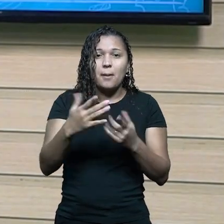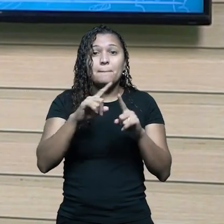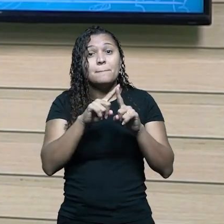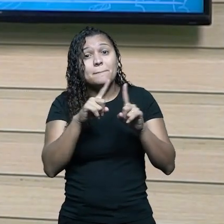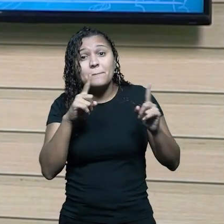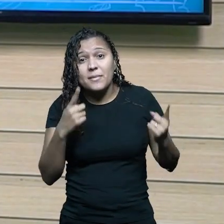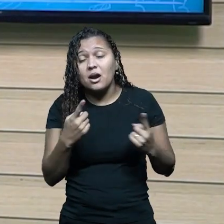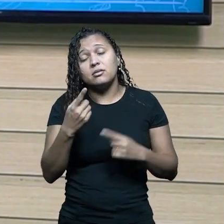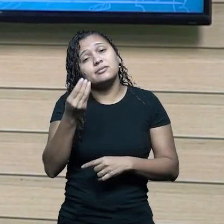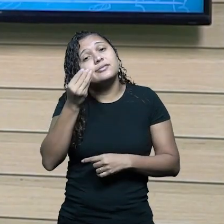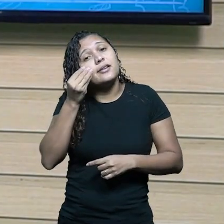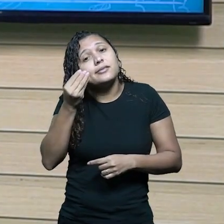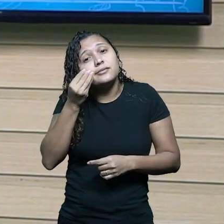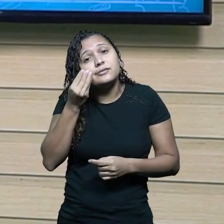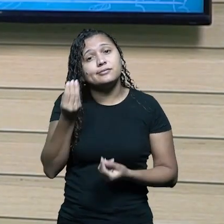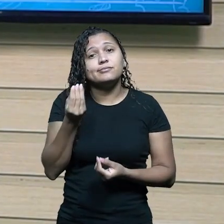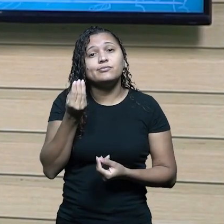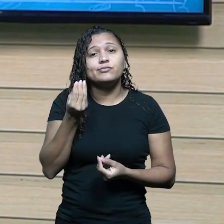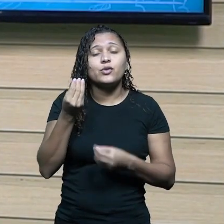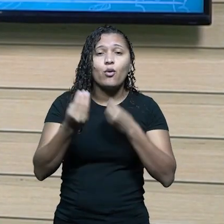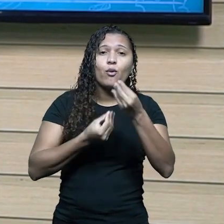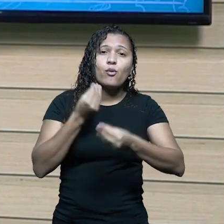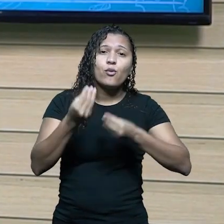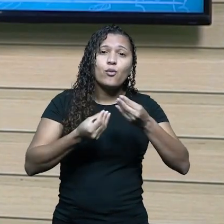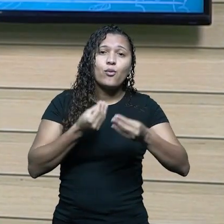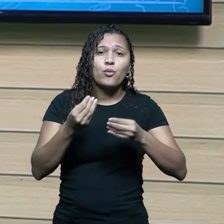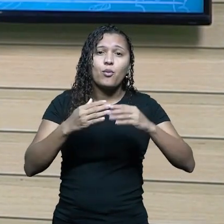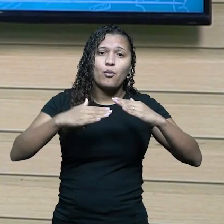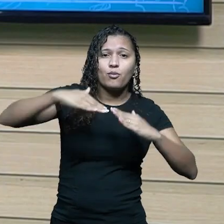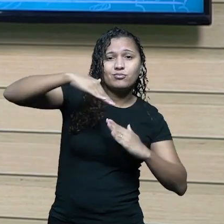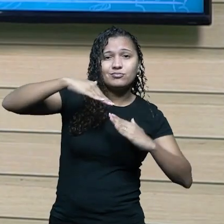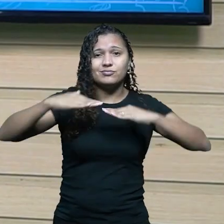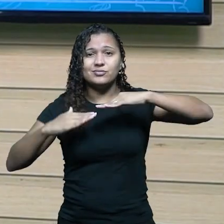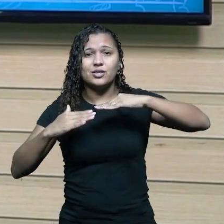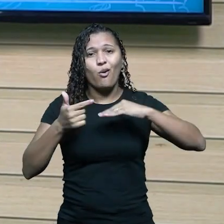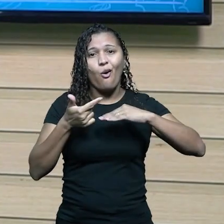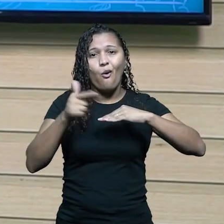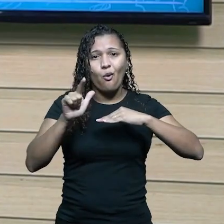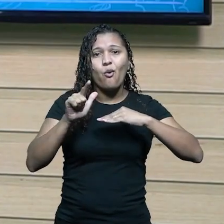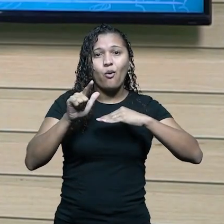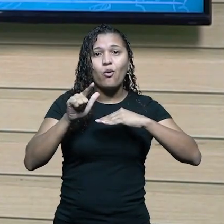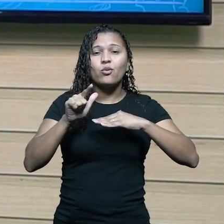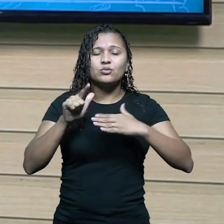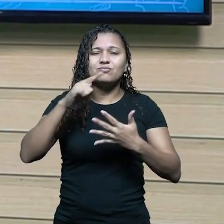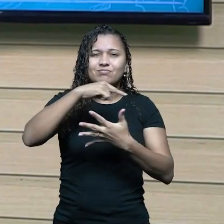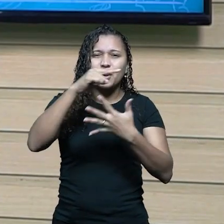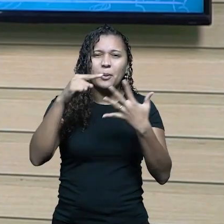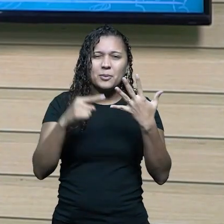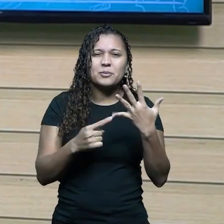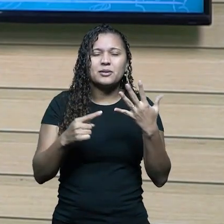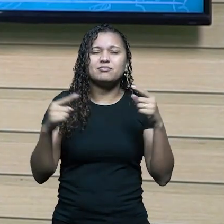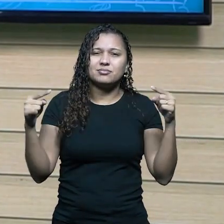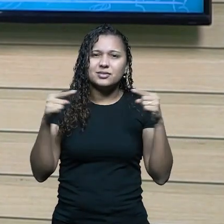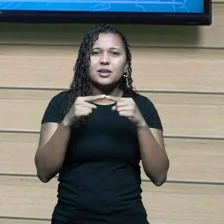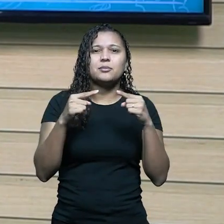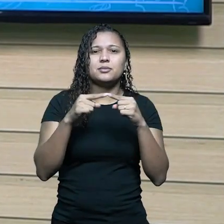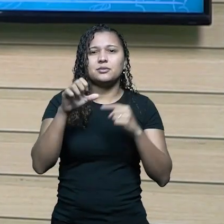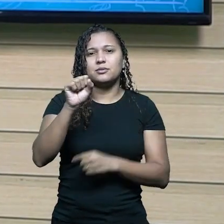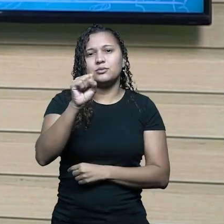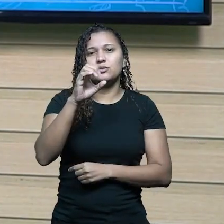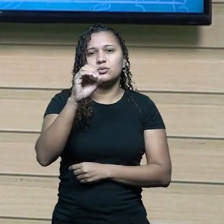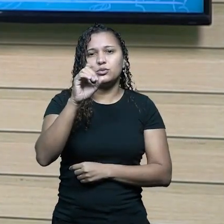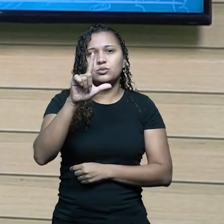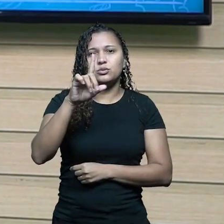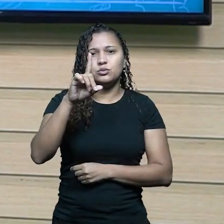aqui, tá? Mas ela também depende do grau de inclinação, e tem outros elementos que fazem